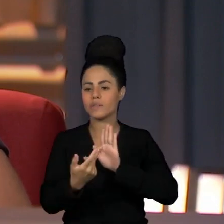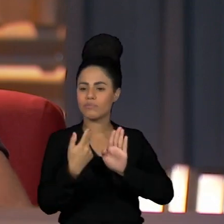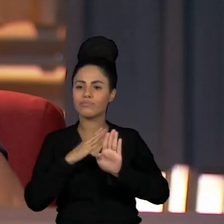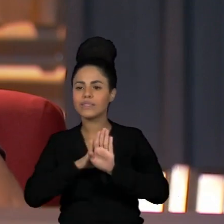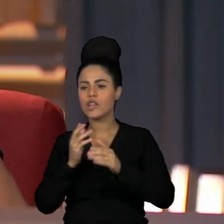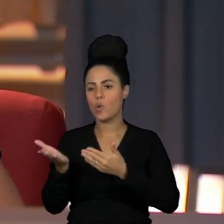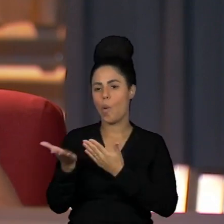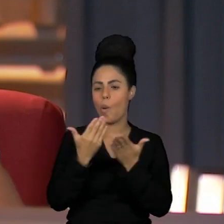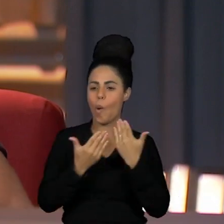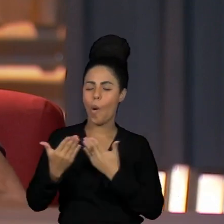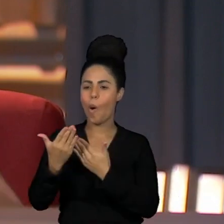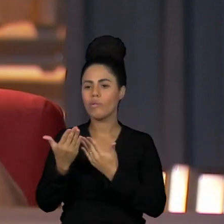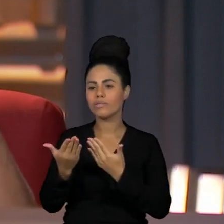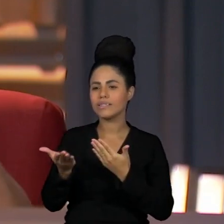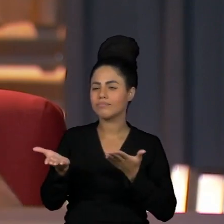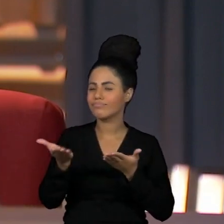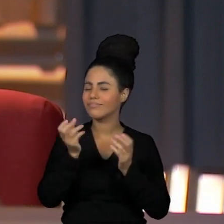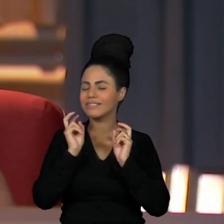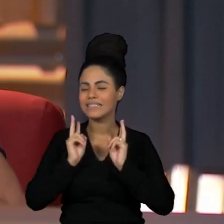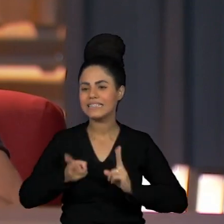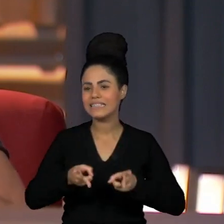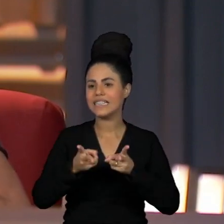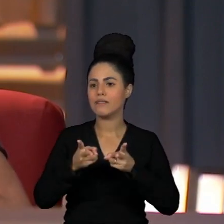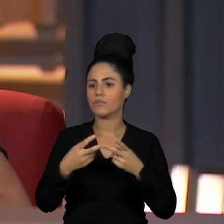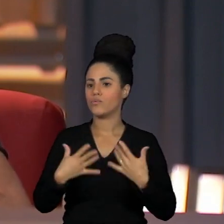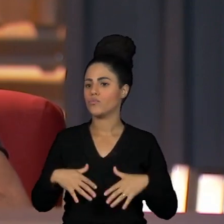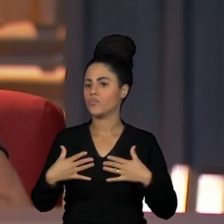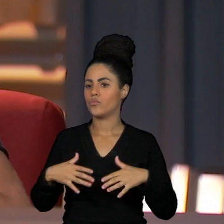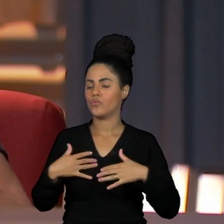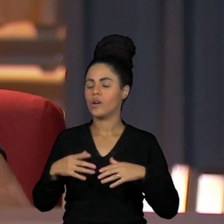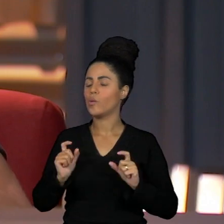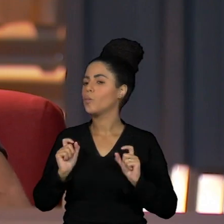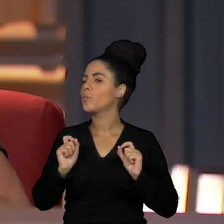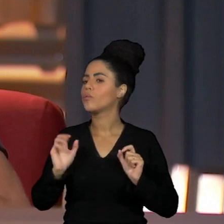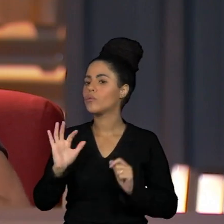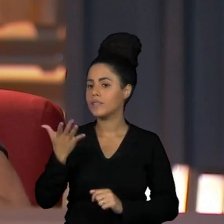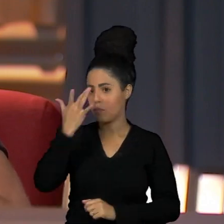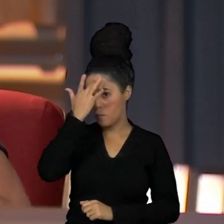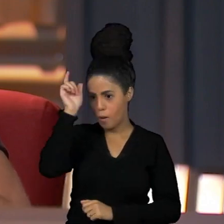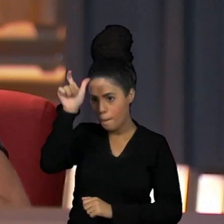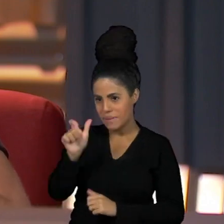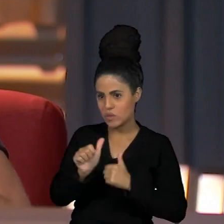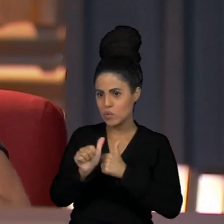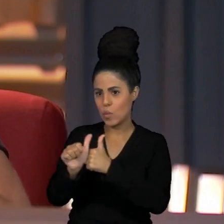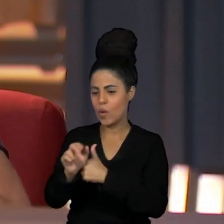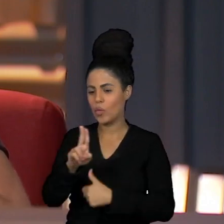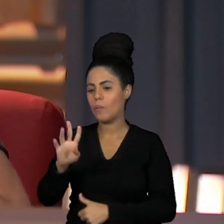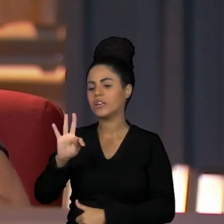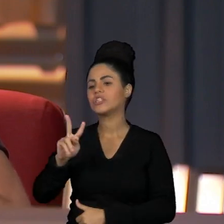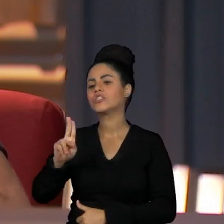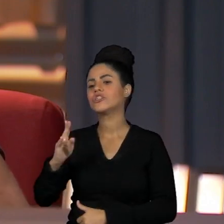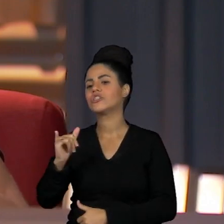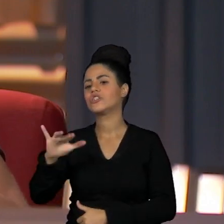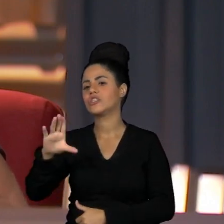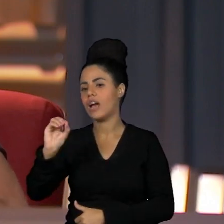que todo canto eu falo dele, porque para mim foi o mais surpreendente até hoje. Que é um seguidor, o nome dele é Thiago. Ele é um ex-presidiário.